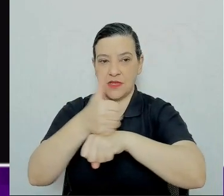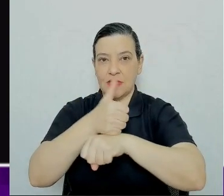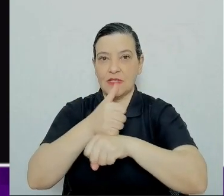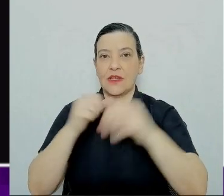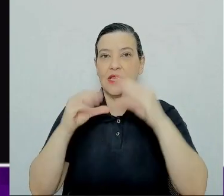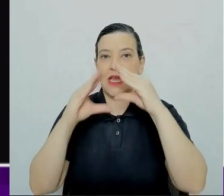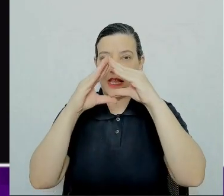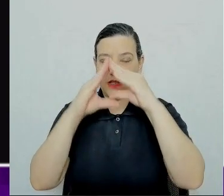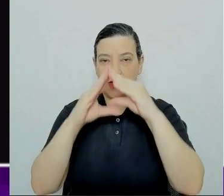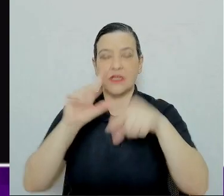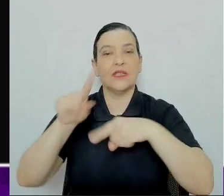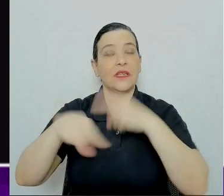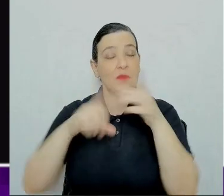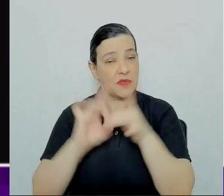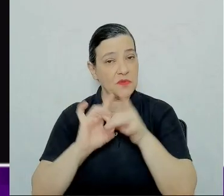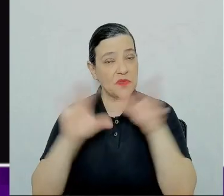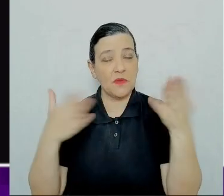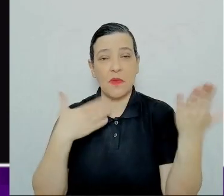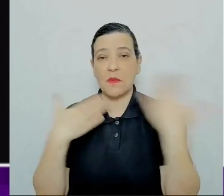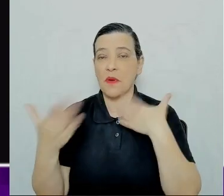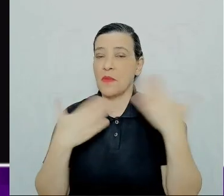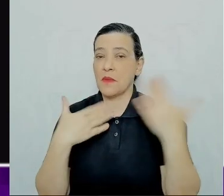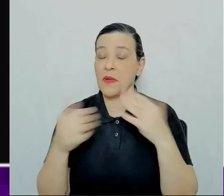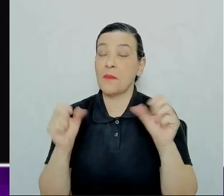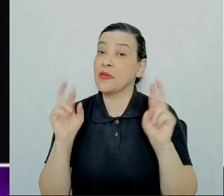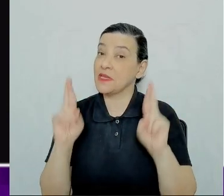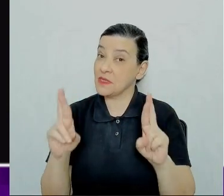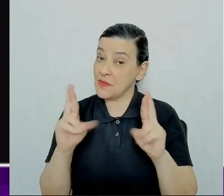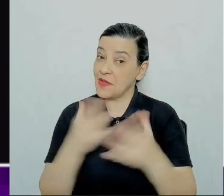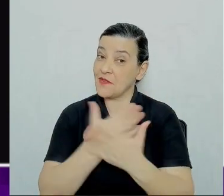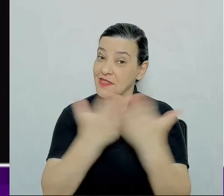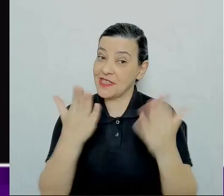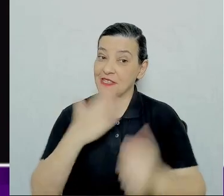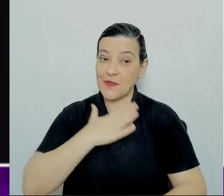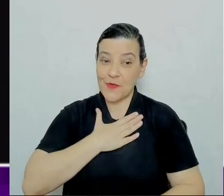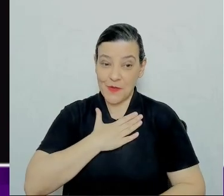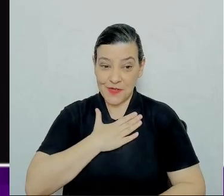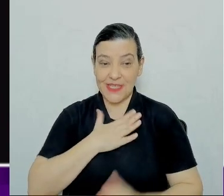disposição depois para a gente conversar. Espero que vocês tenham gostado dessa